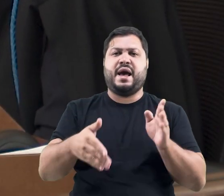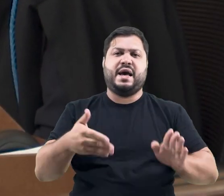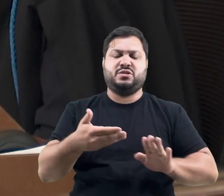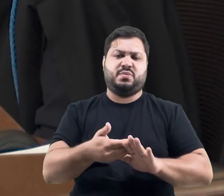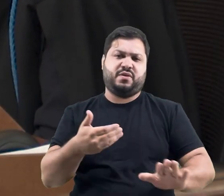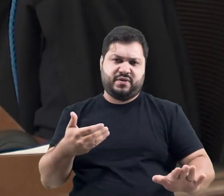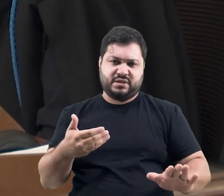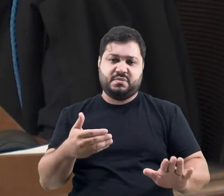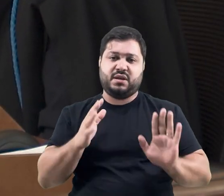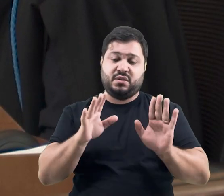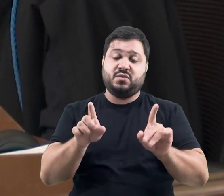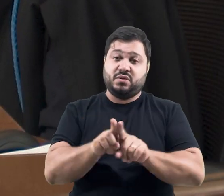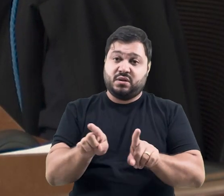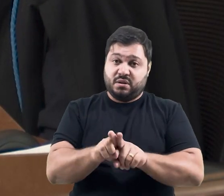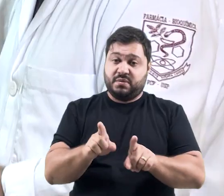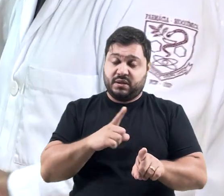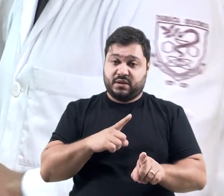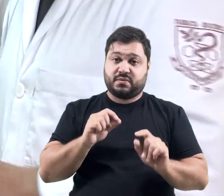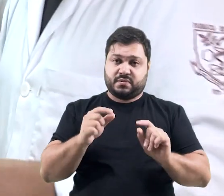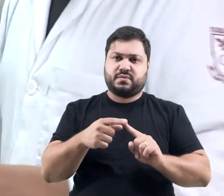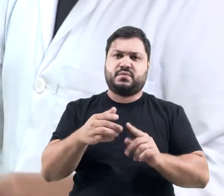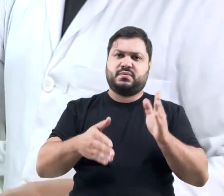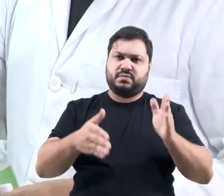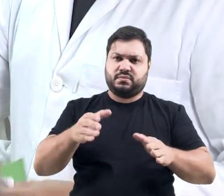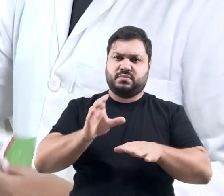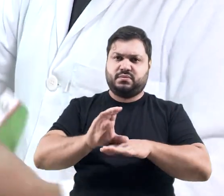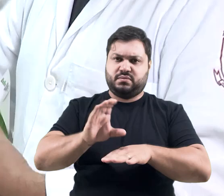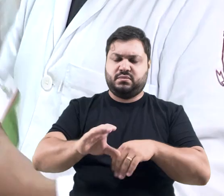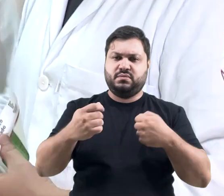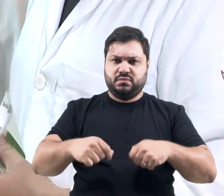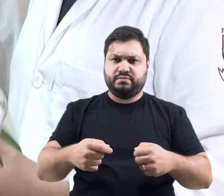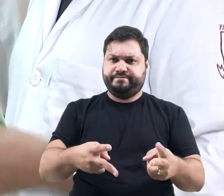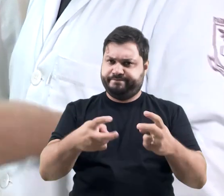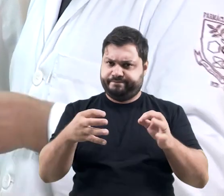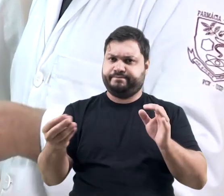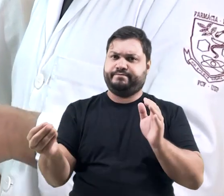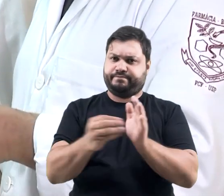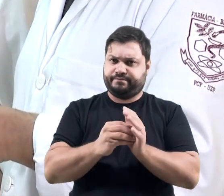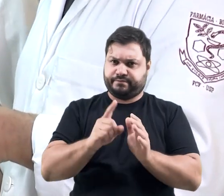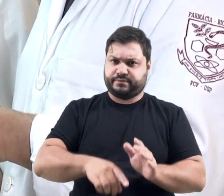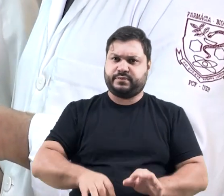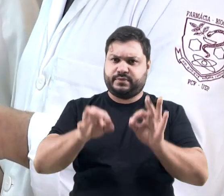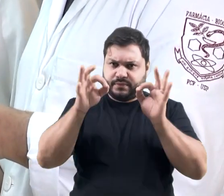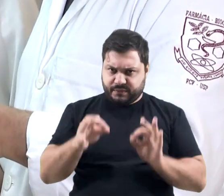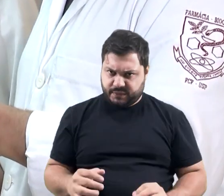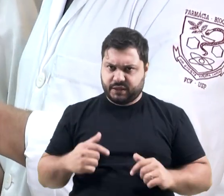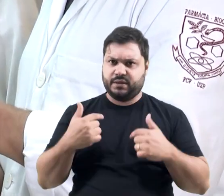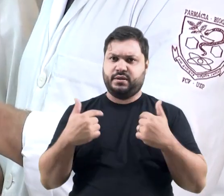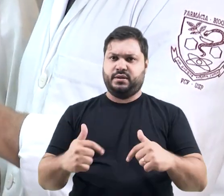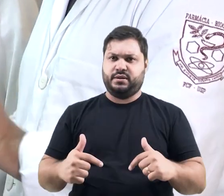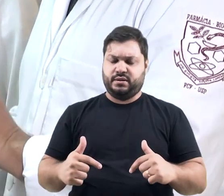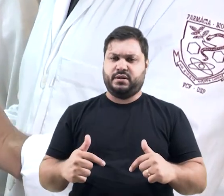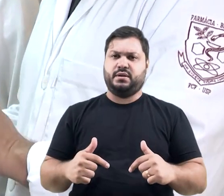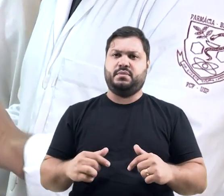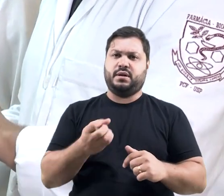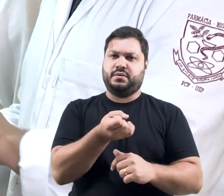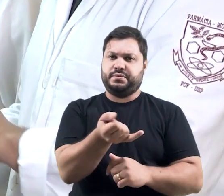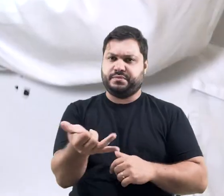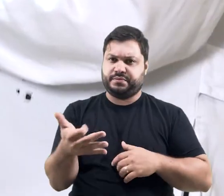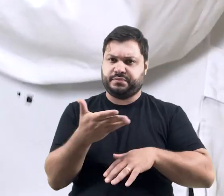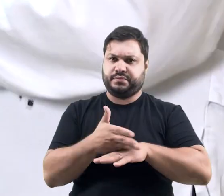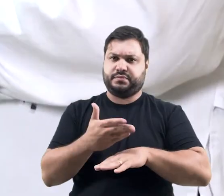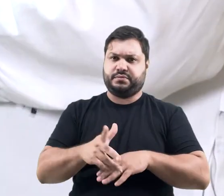prever prazo para tal afastamento, além de estabelecer que o período de curso deve ser reconhecido como de efetivo